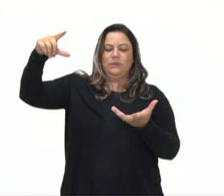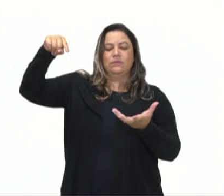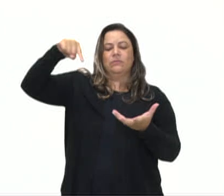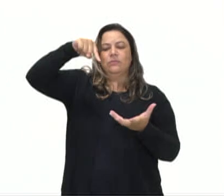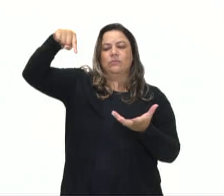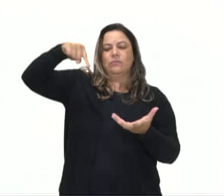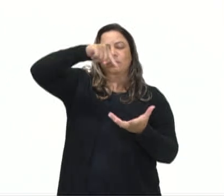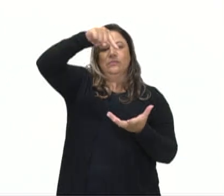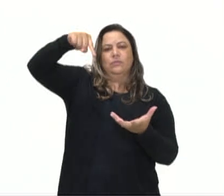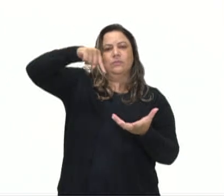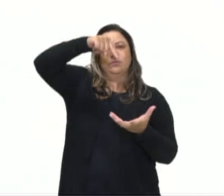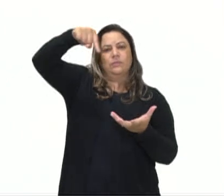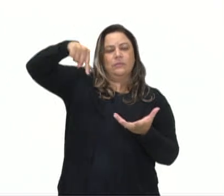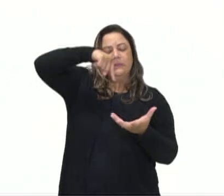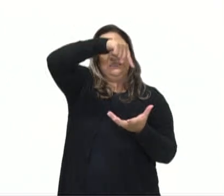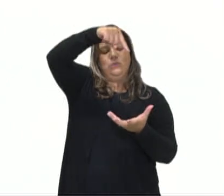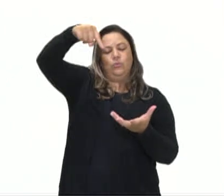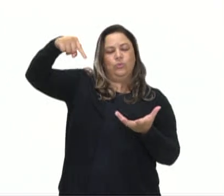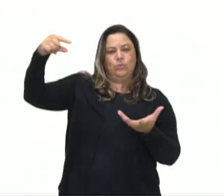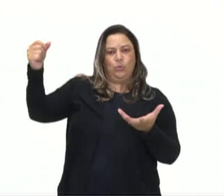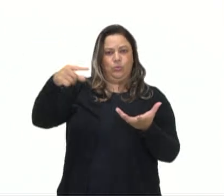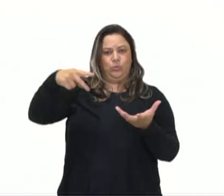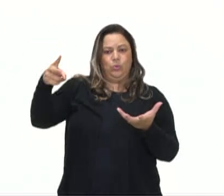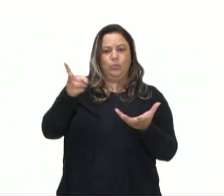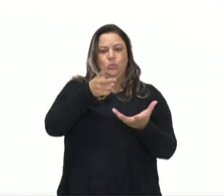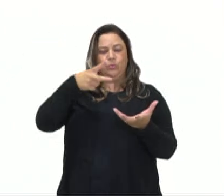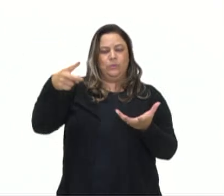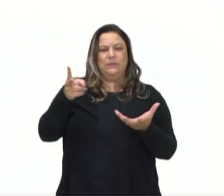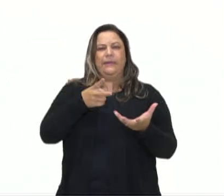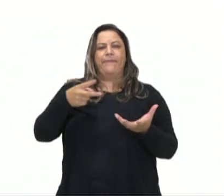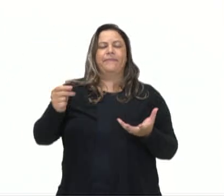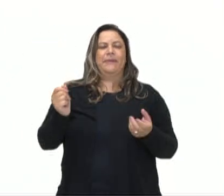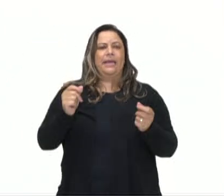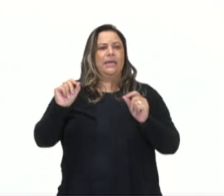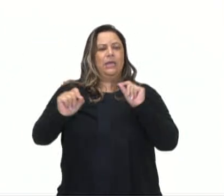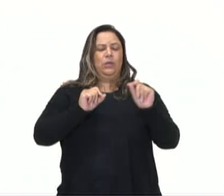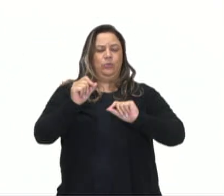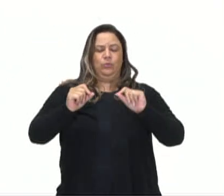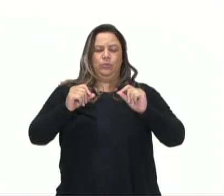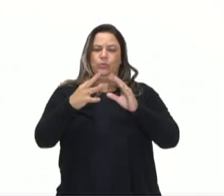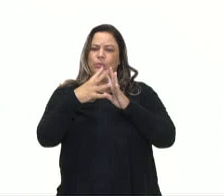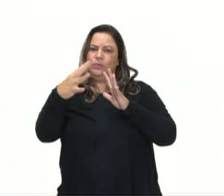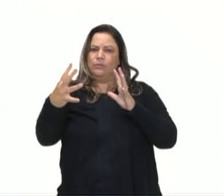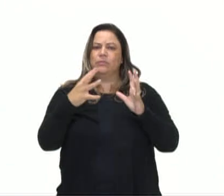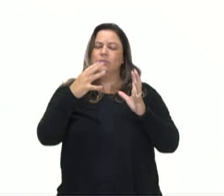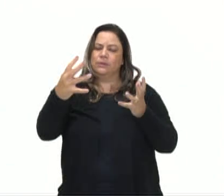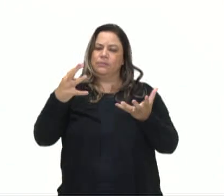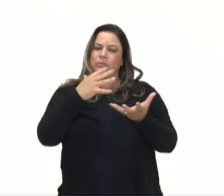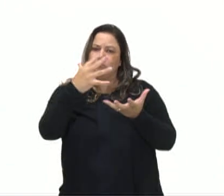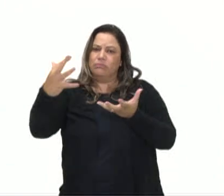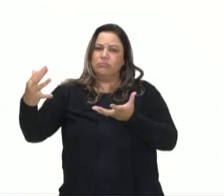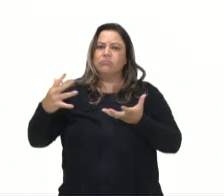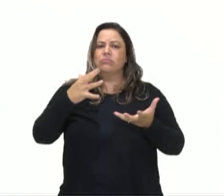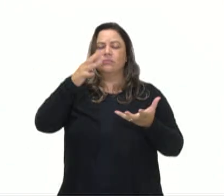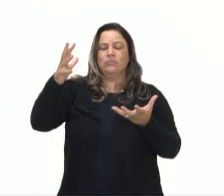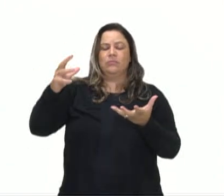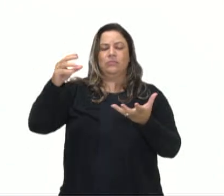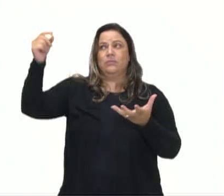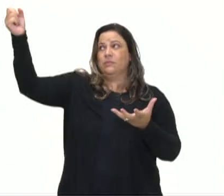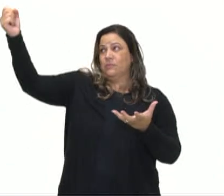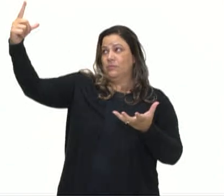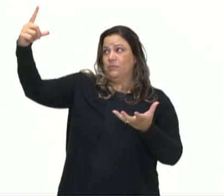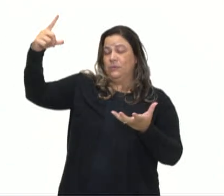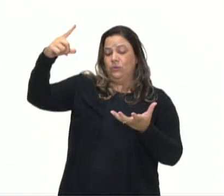o quê? A variação da intensidade do vento solar e do campo magnético solar, que influencia diretamente a radiação que